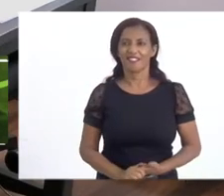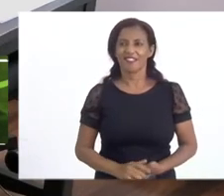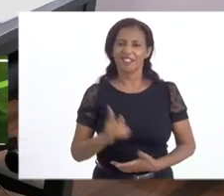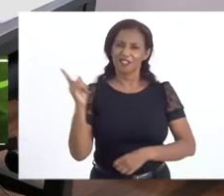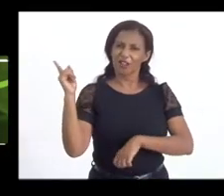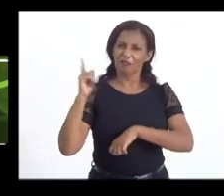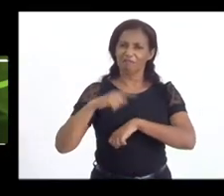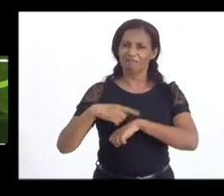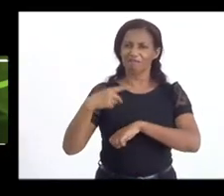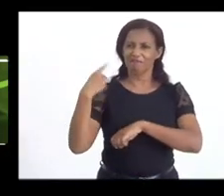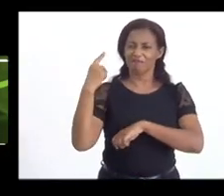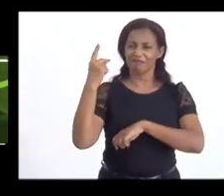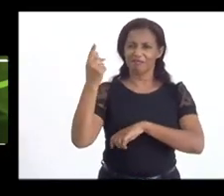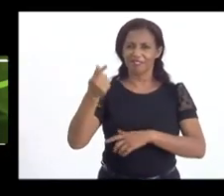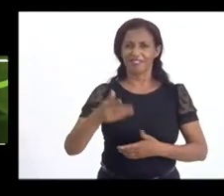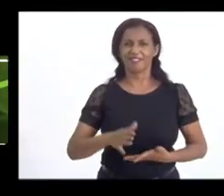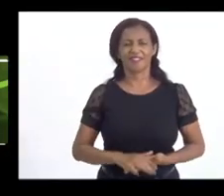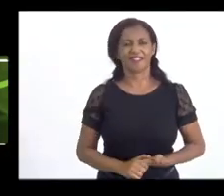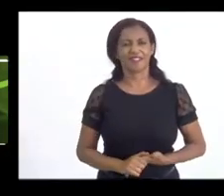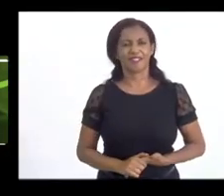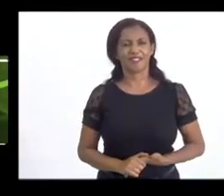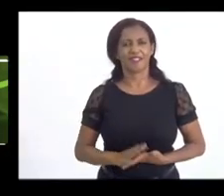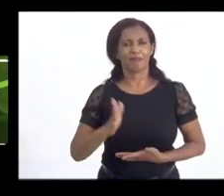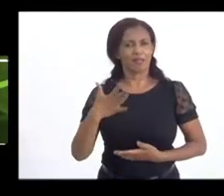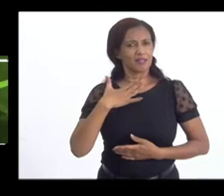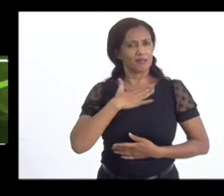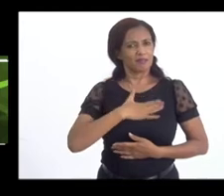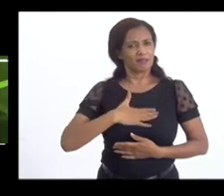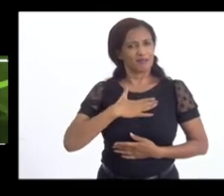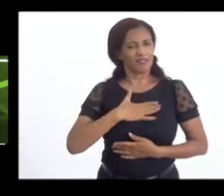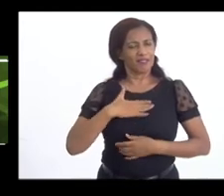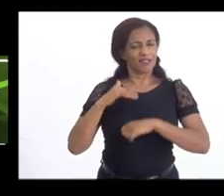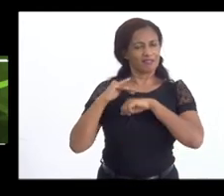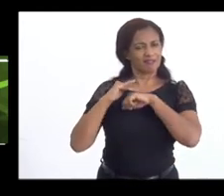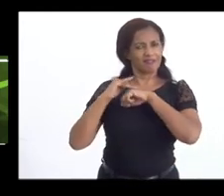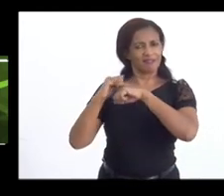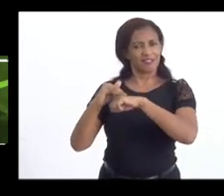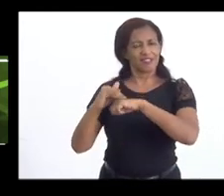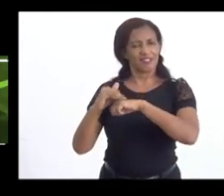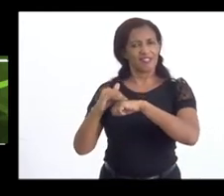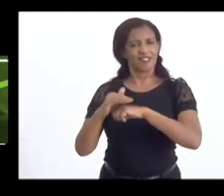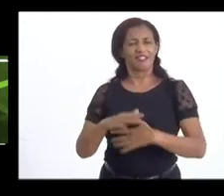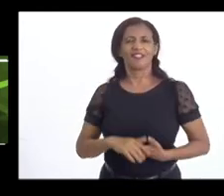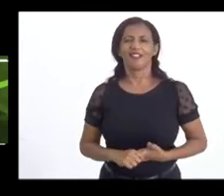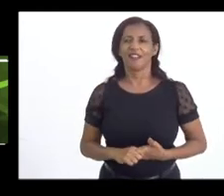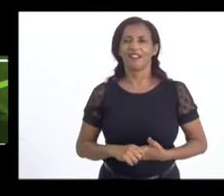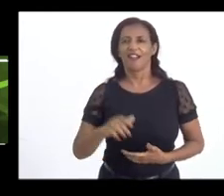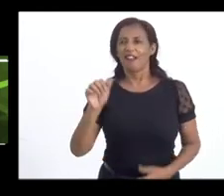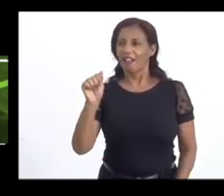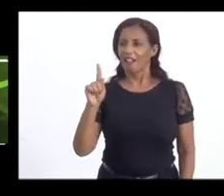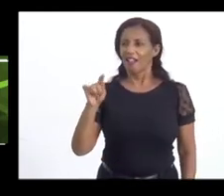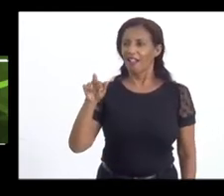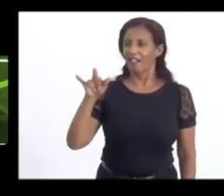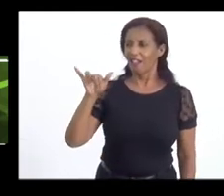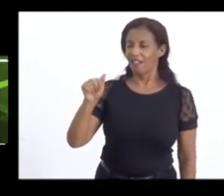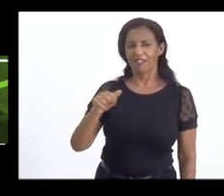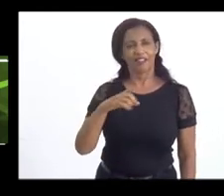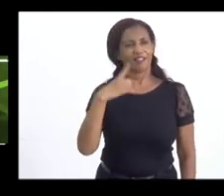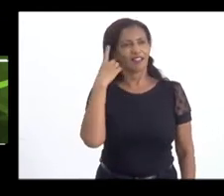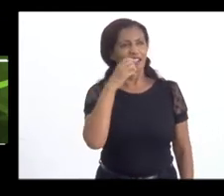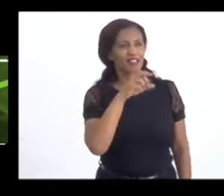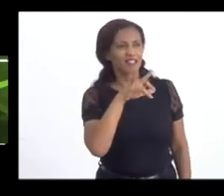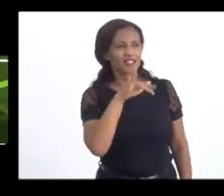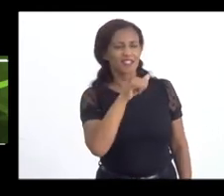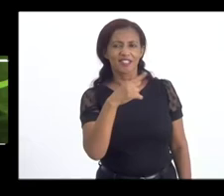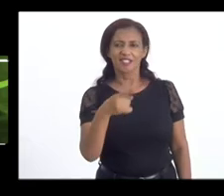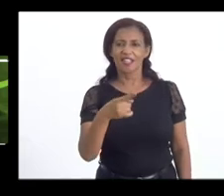nós nos falamos, mas o e prazer falar, saudar a deputada Adriana Baltazar, a deputada Célia